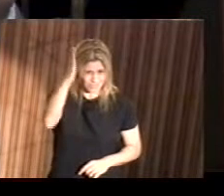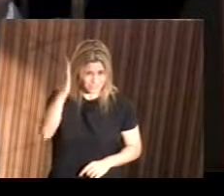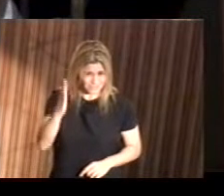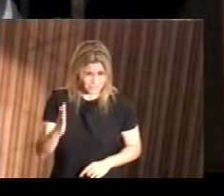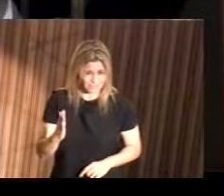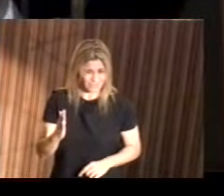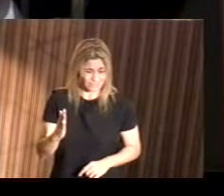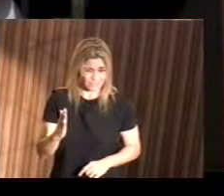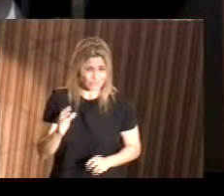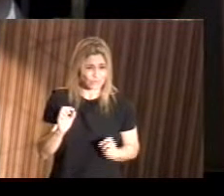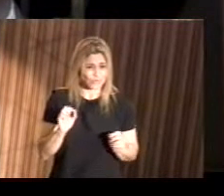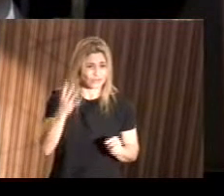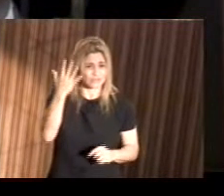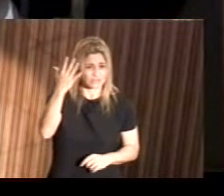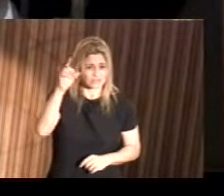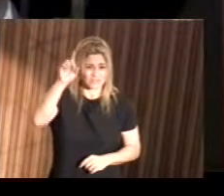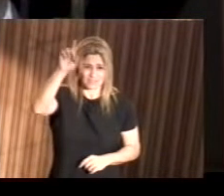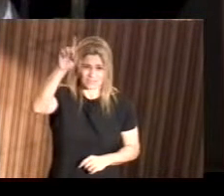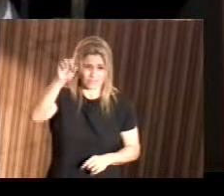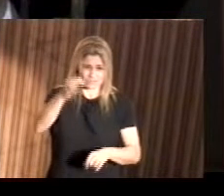não vai aguentar.